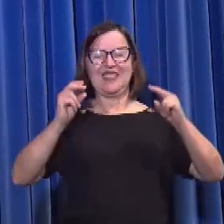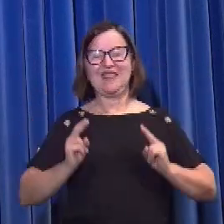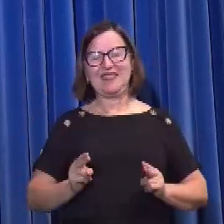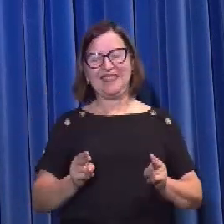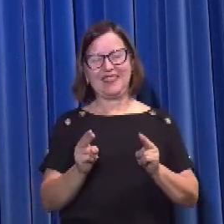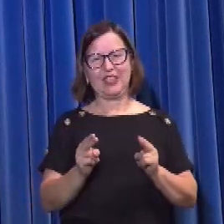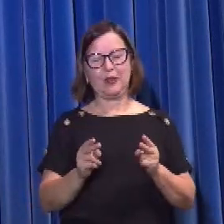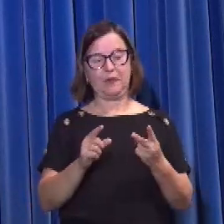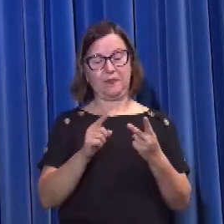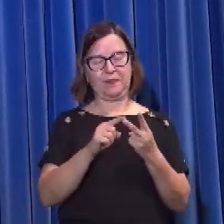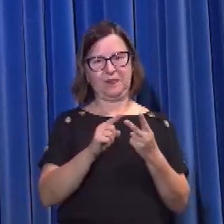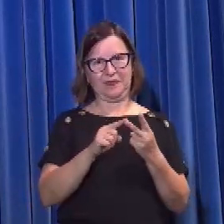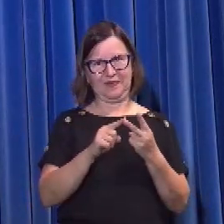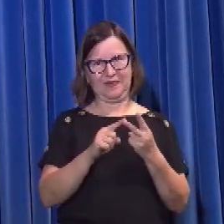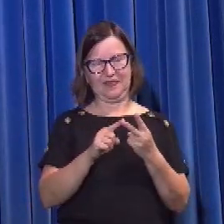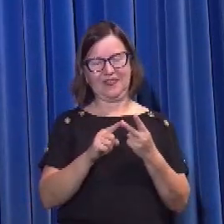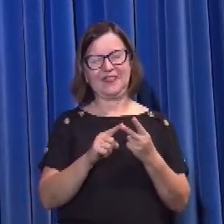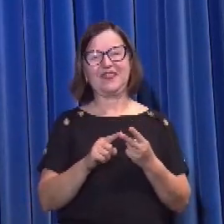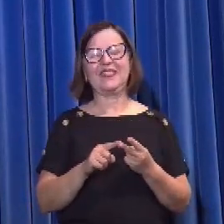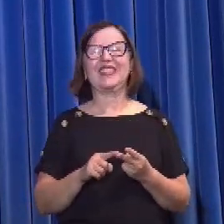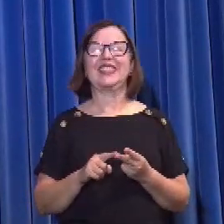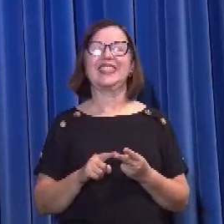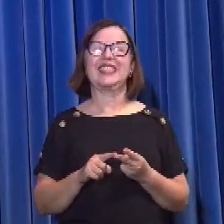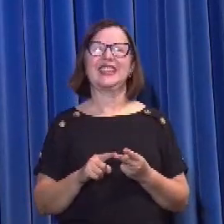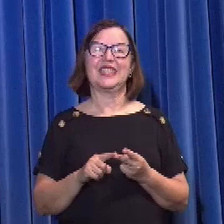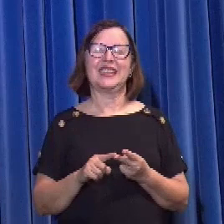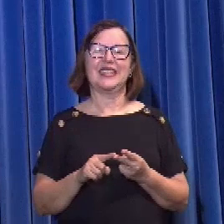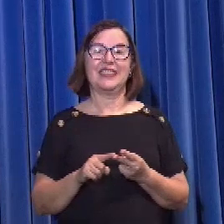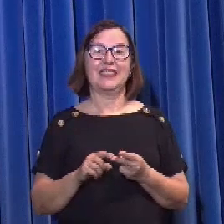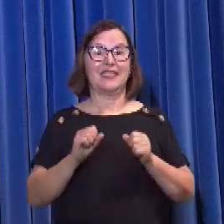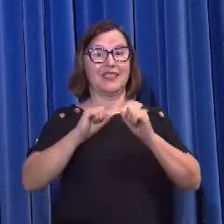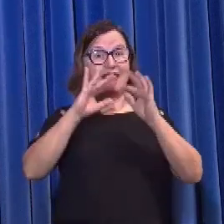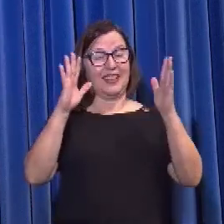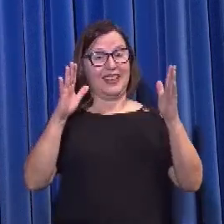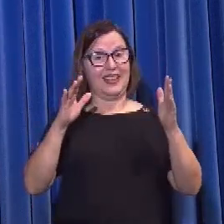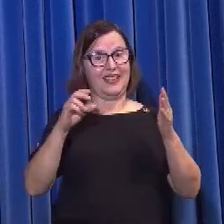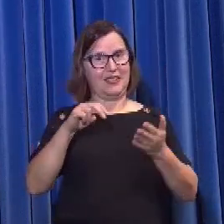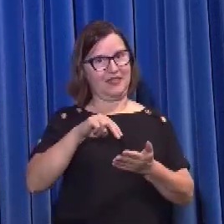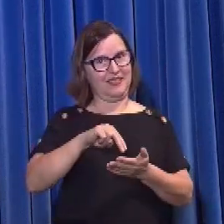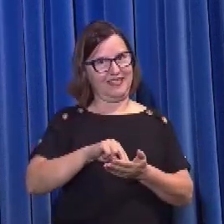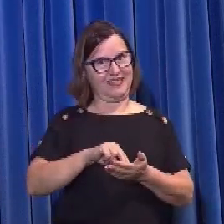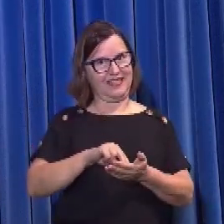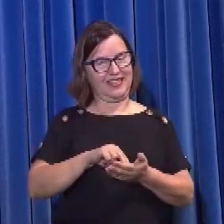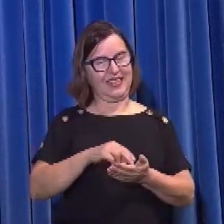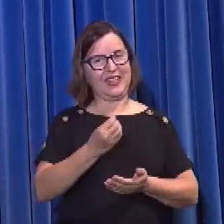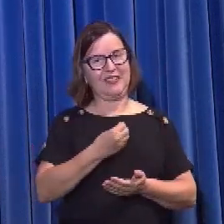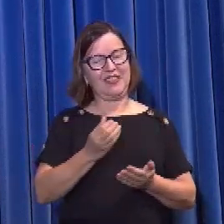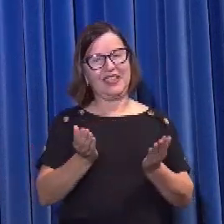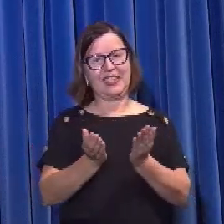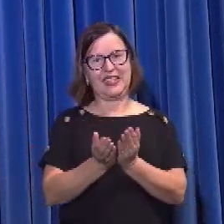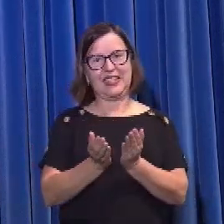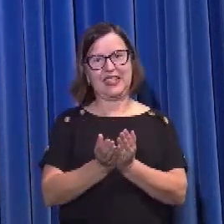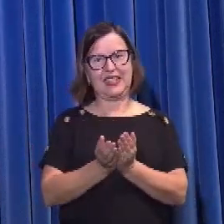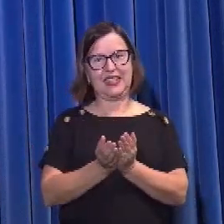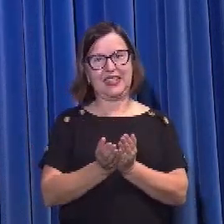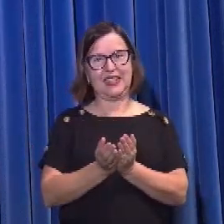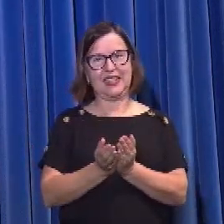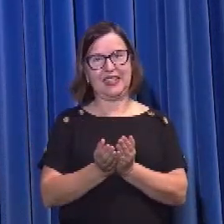Segundo, por outro lado, a segunda metade da definição deixa claro que a perseverança na vida cristã é uma